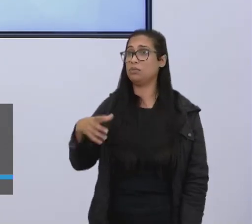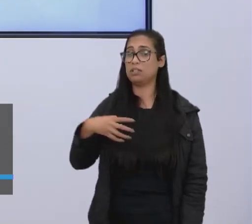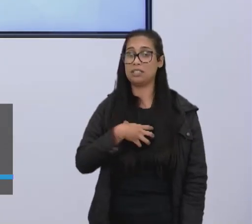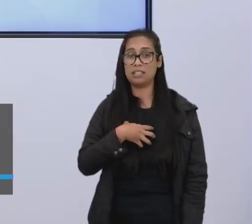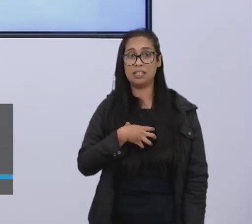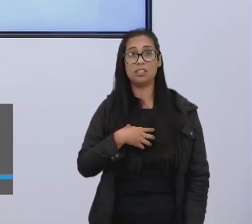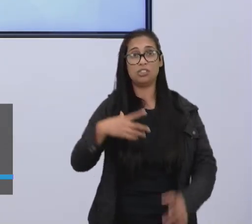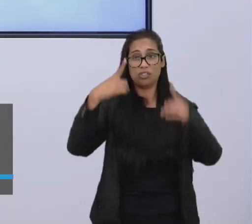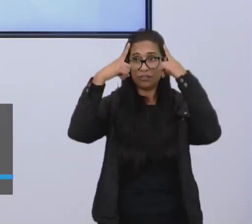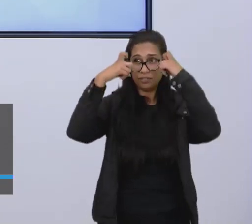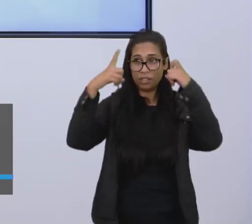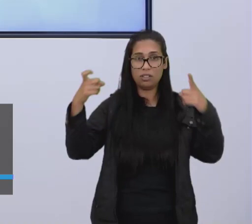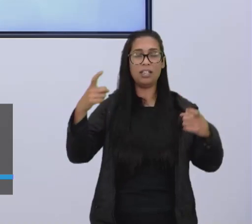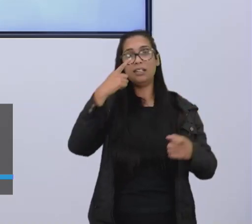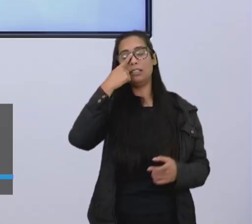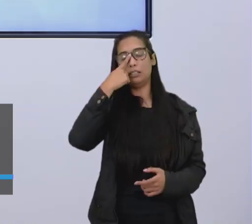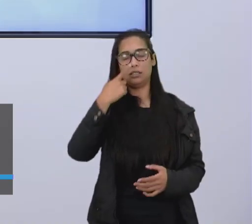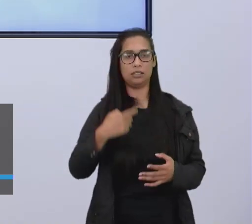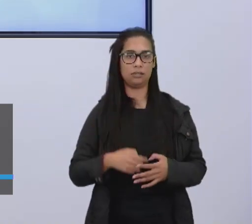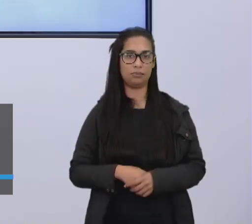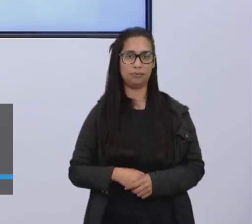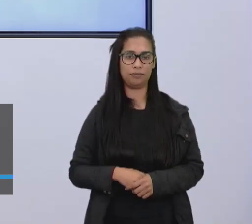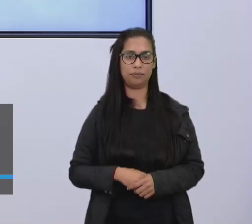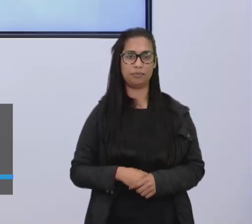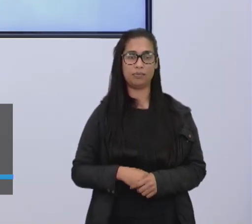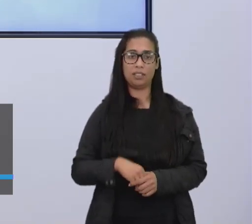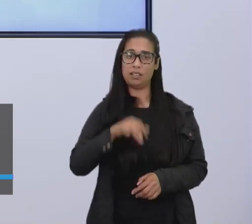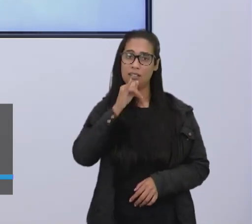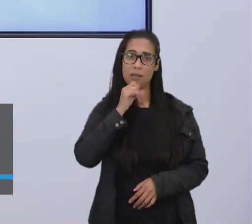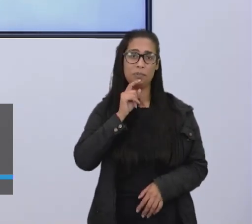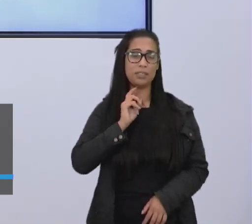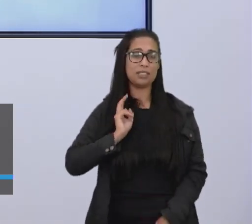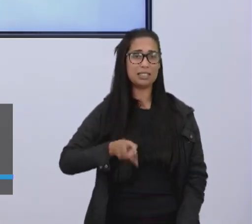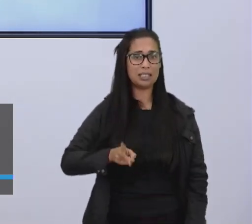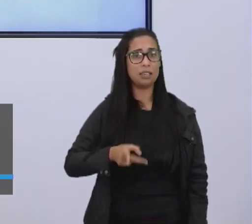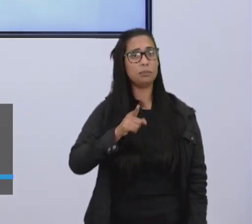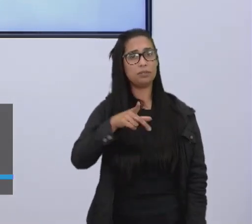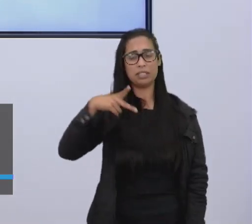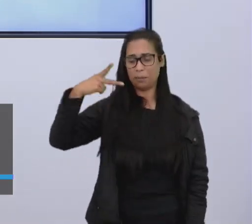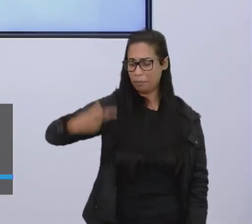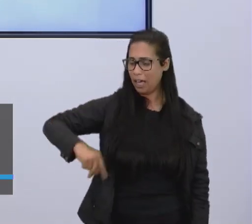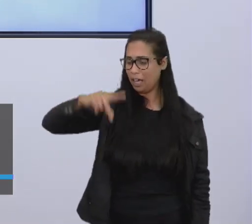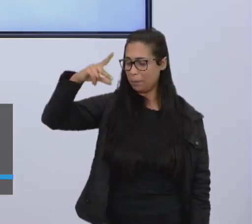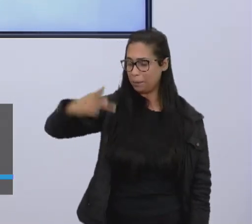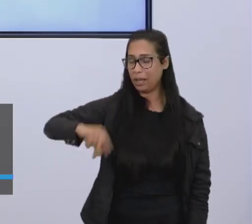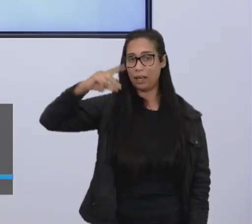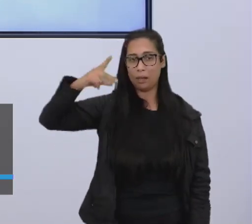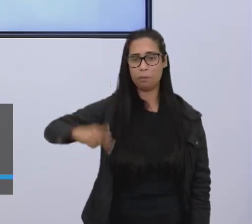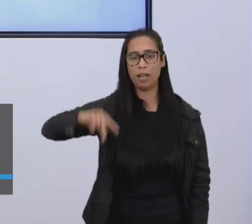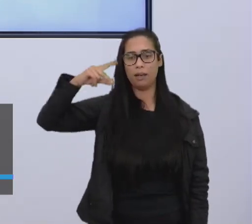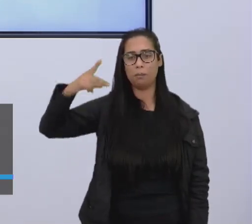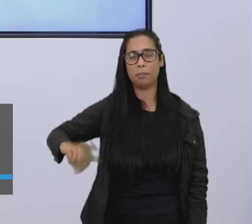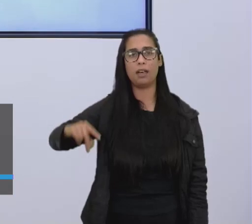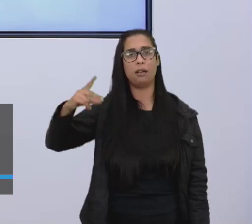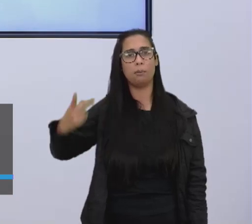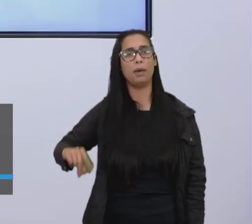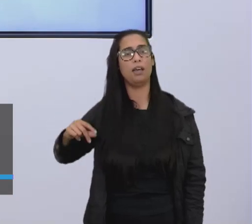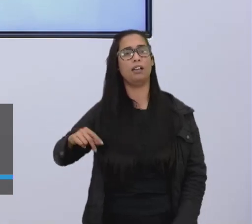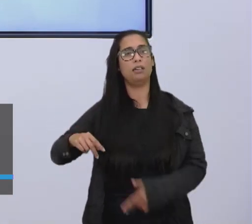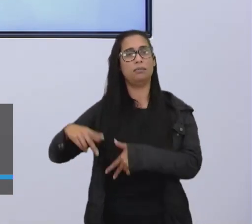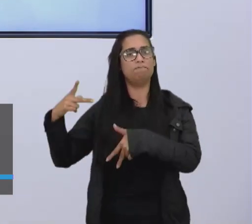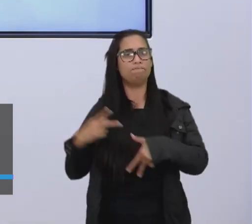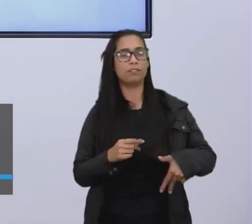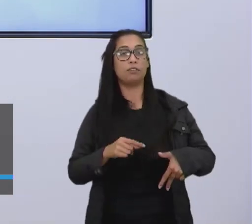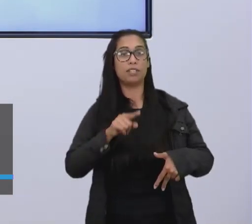é a violência. Porque se alguém vai me bater e eu tô tão acostumada com alguém vir me bater, vai chegar um momento que eu vou olhar e falar assim, mano, e se eu bater